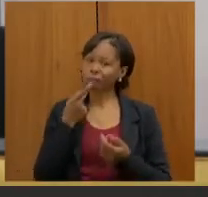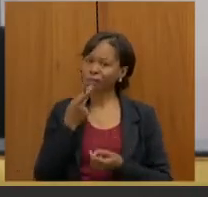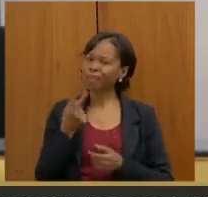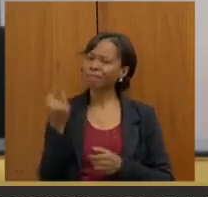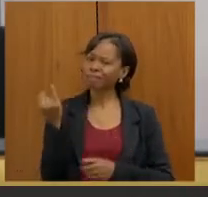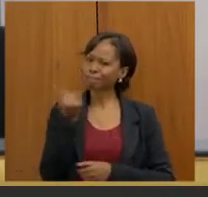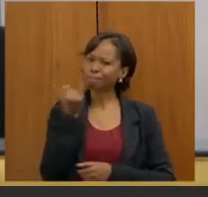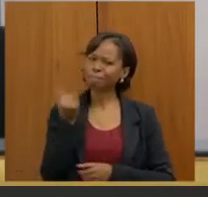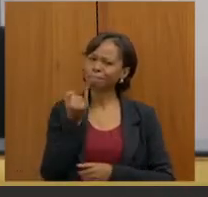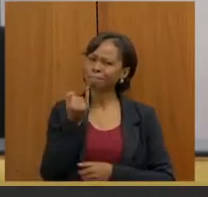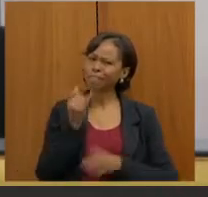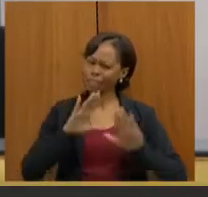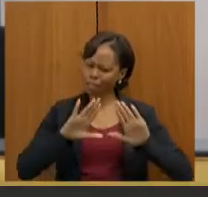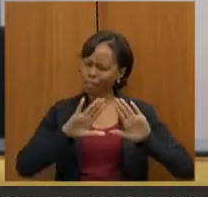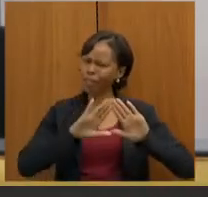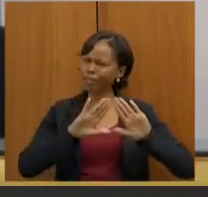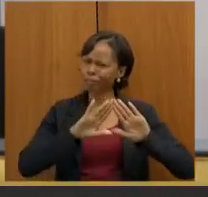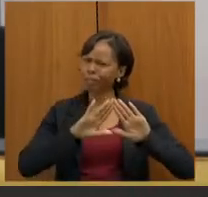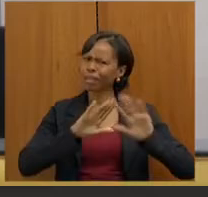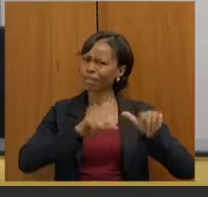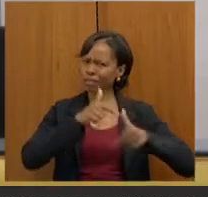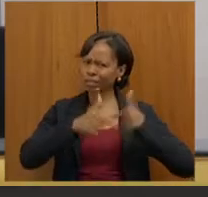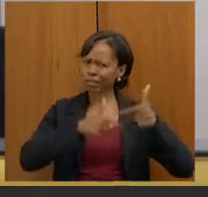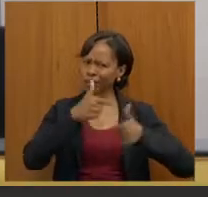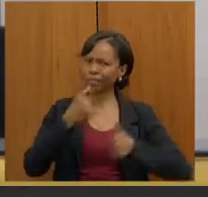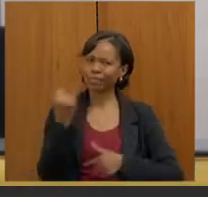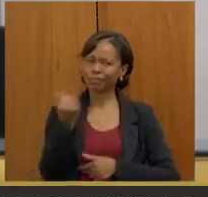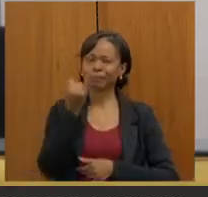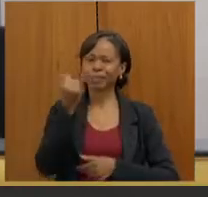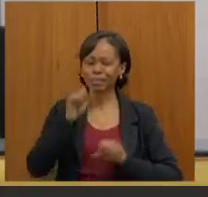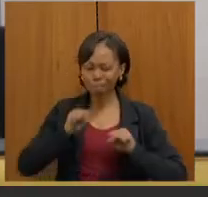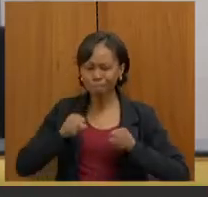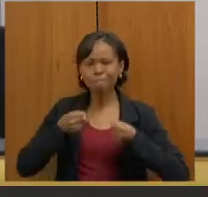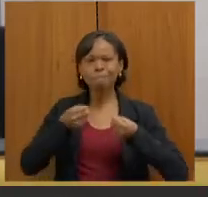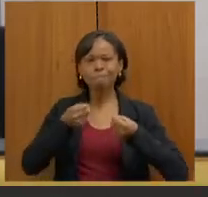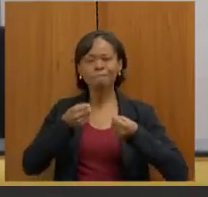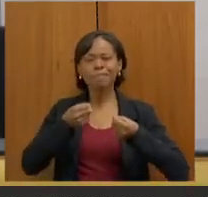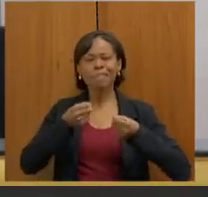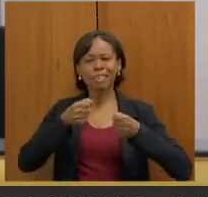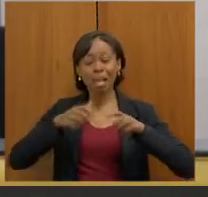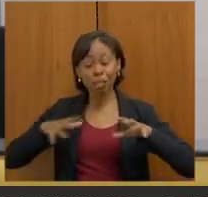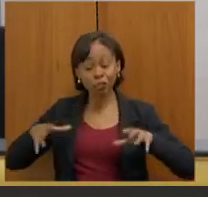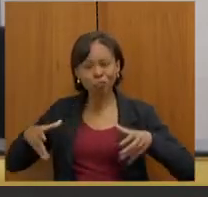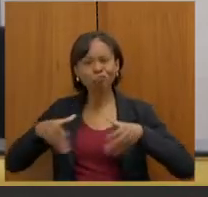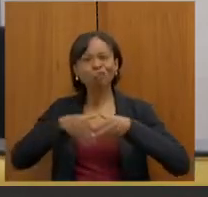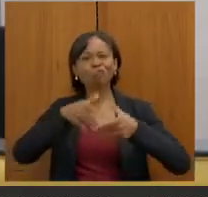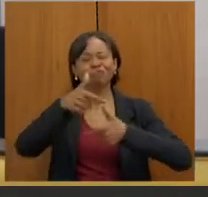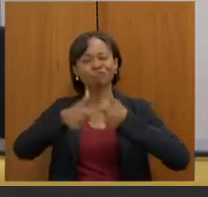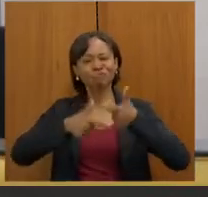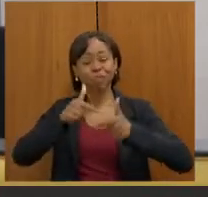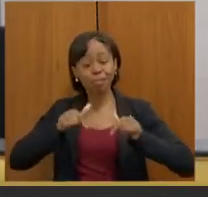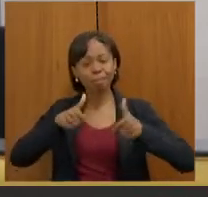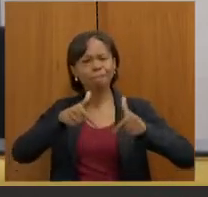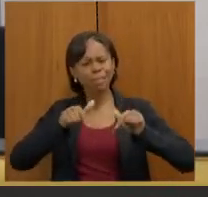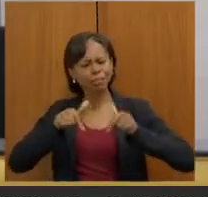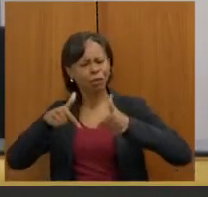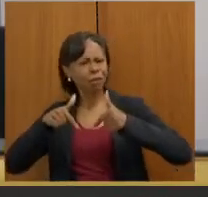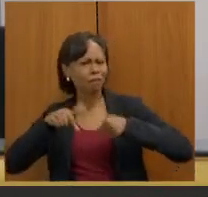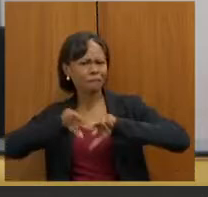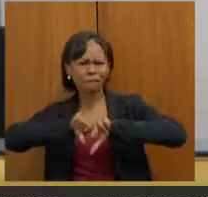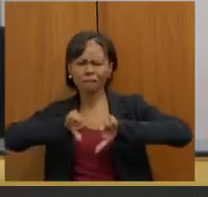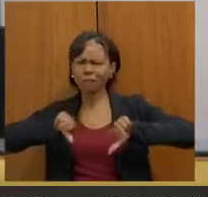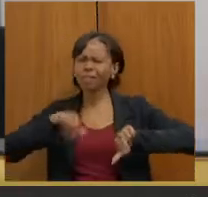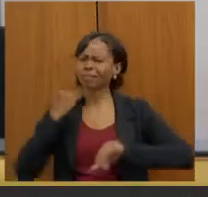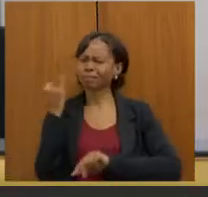trabalho da Assembleia Legislativa de Minas que é muito importante para o fortalecimento Estou desse trabalho e a gente tem feito ações importantes